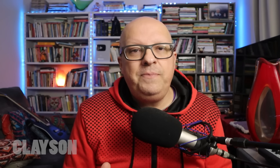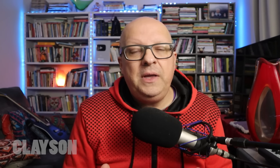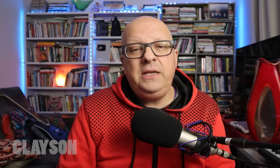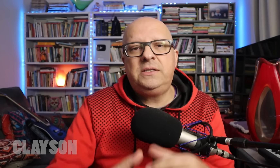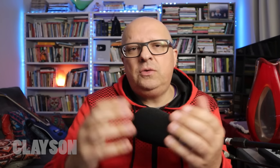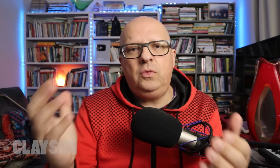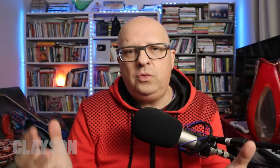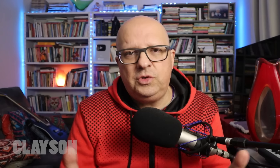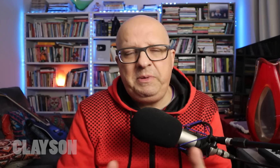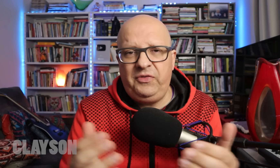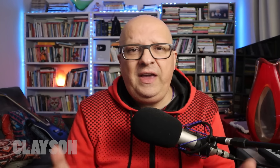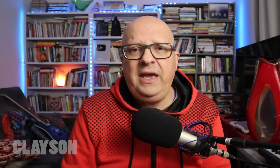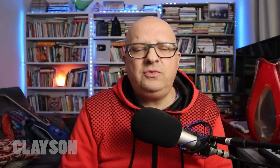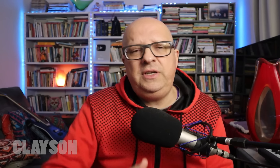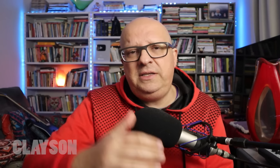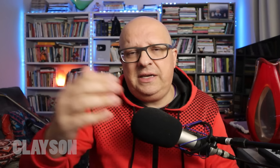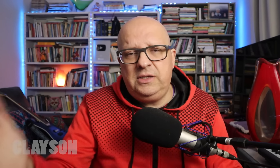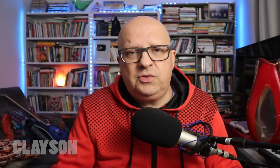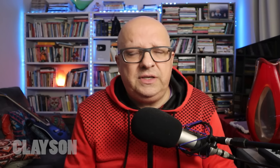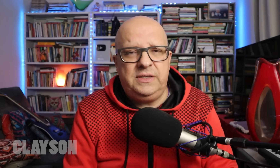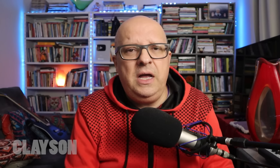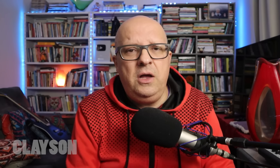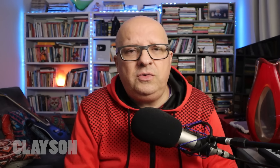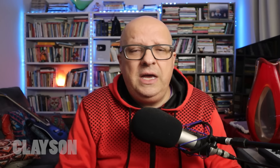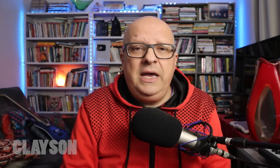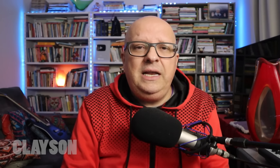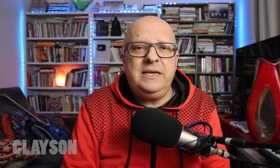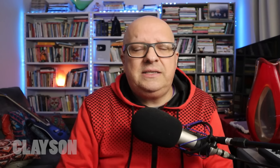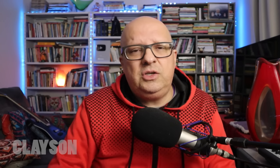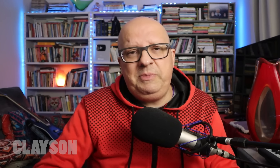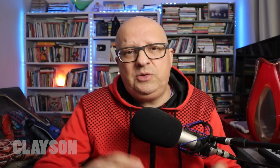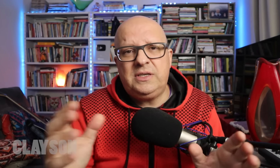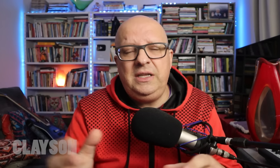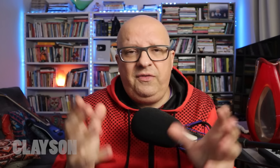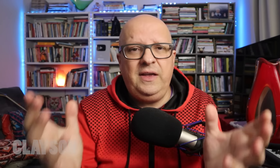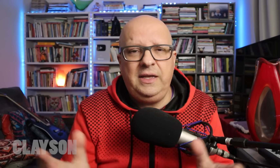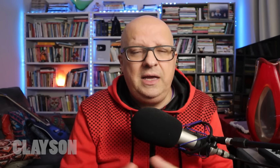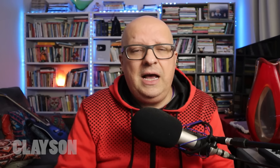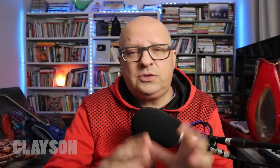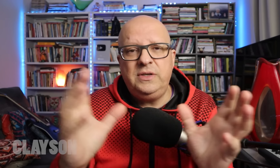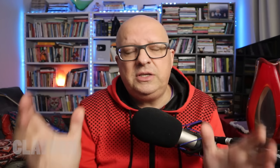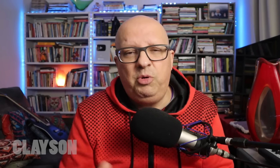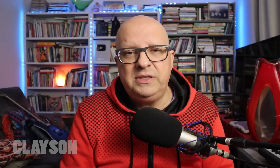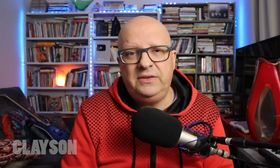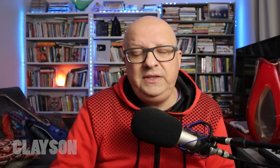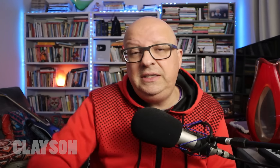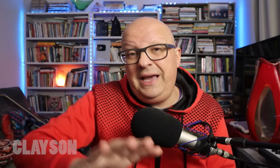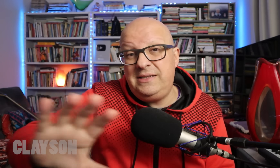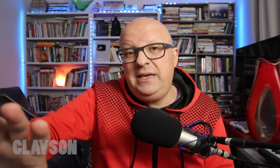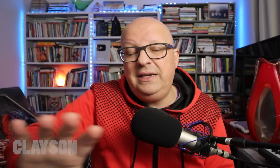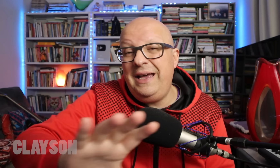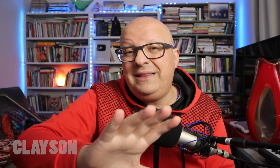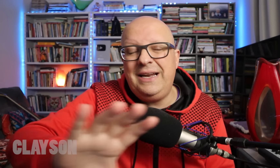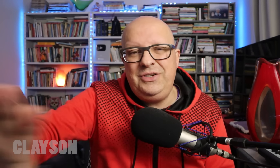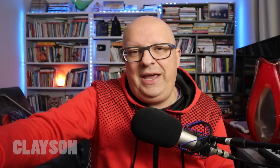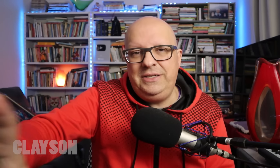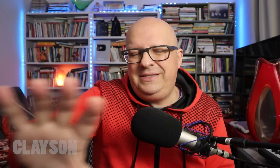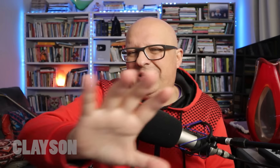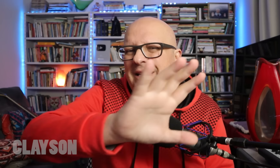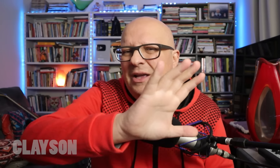mal, eles são os perfeitos, eles é que são os cristãos, eles é que são as pessoas que defendem as coisas boas da vida, e a esquerda é